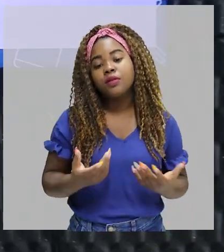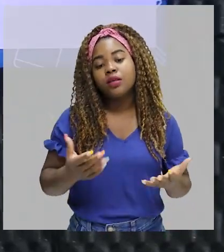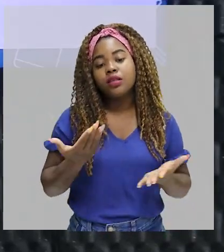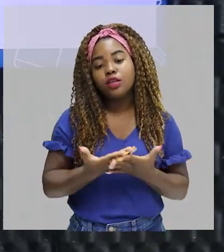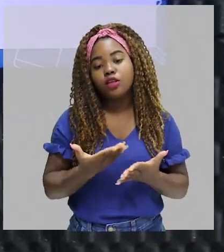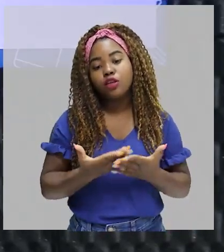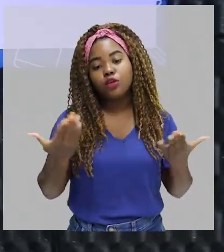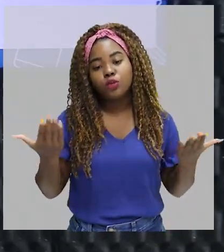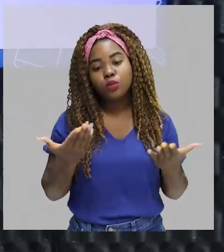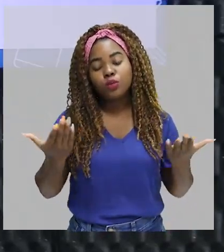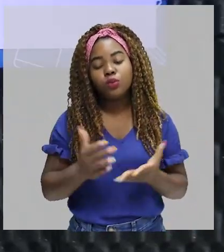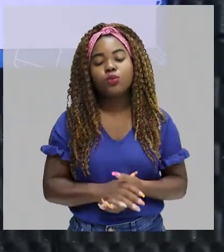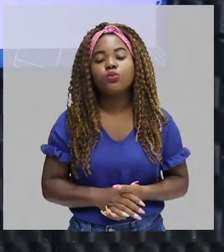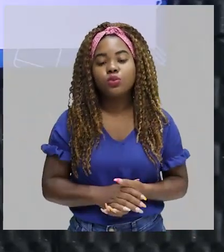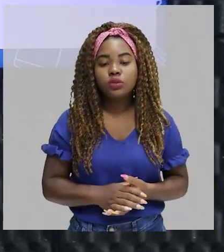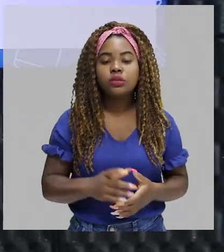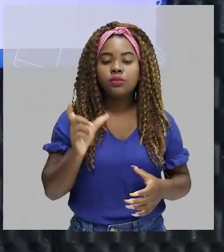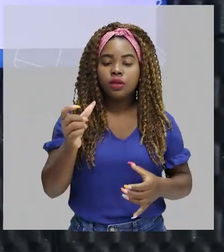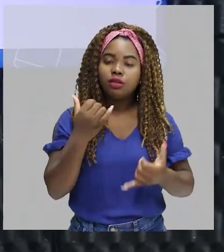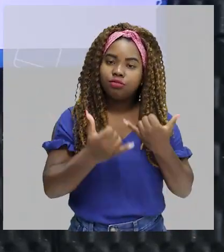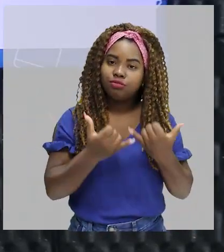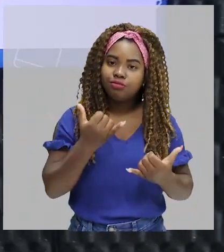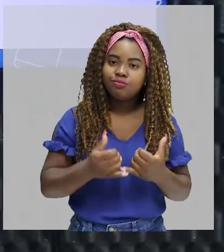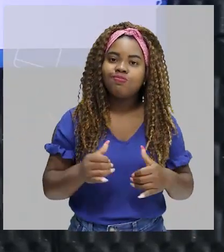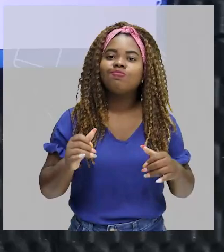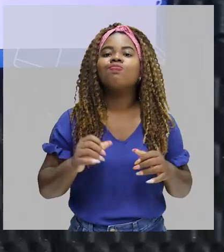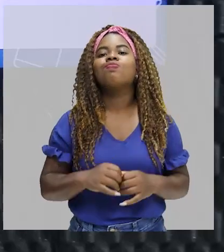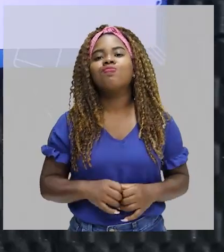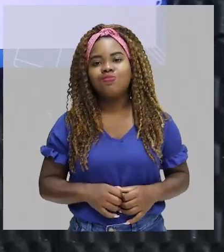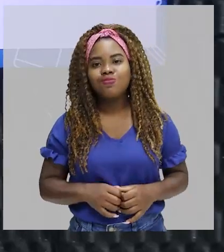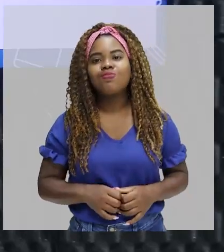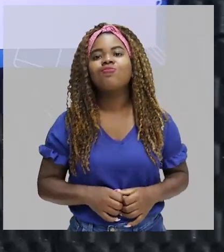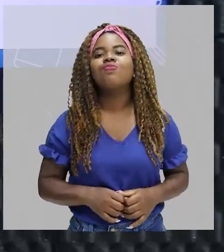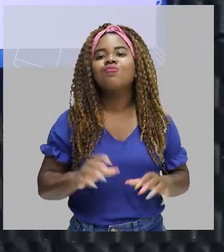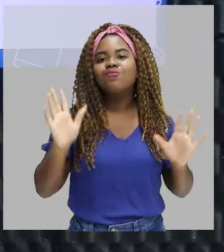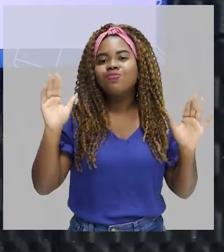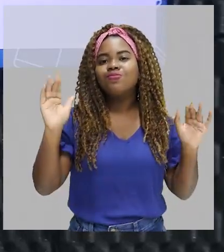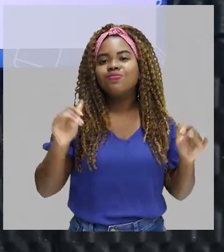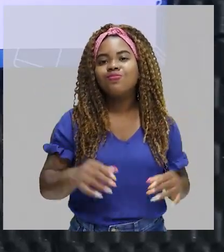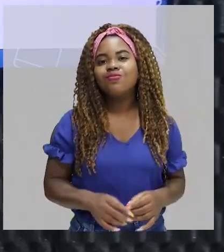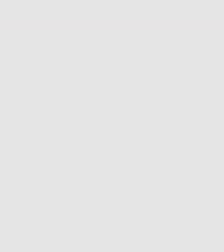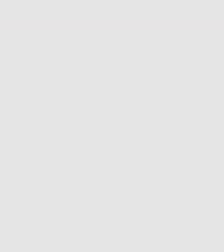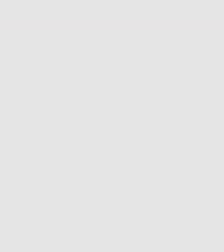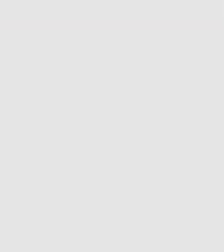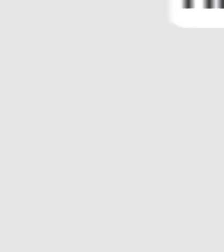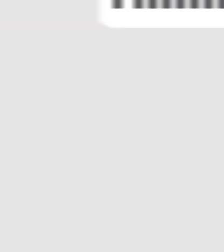aula de hoje nós tratamos de falsos cognatos. Até a próxima, fiquem bem e bye bye.